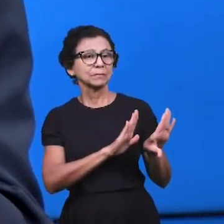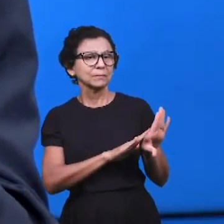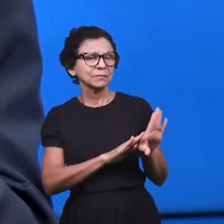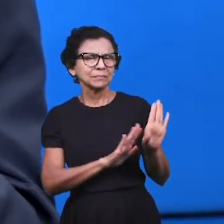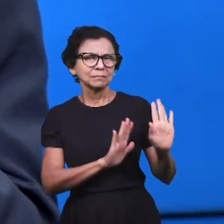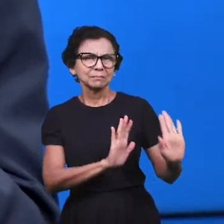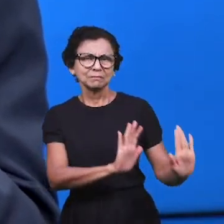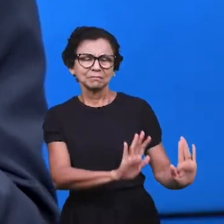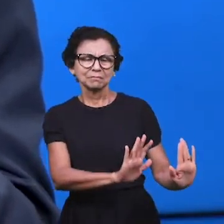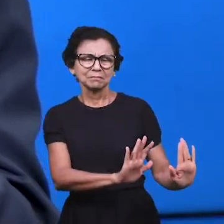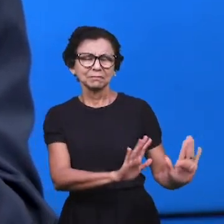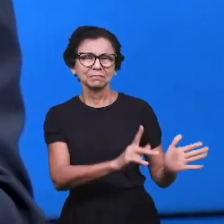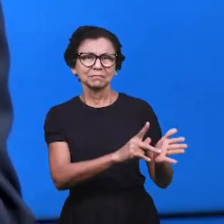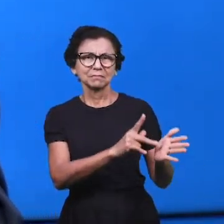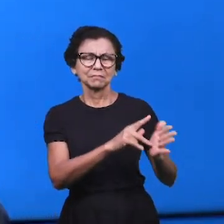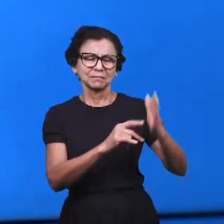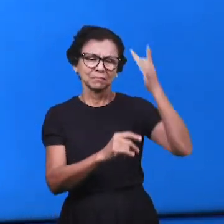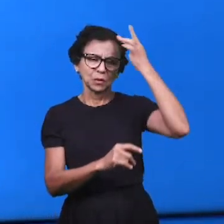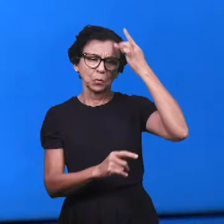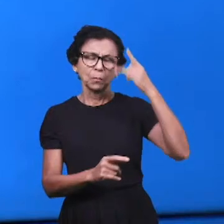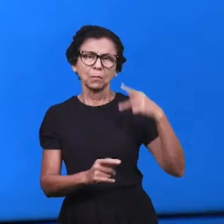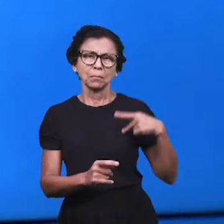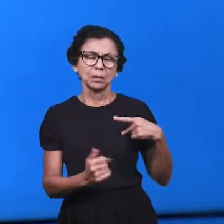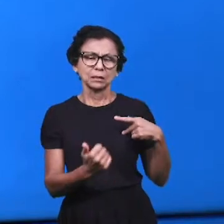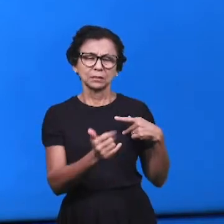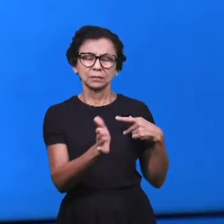verdades relativas, ou seja, faz parte da